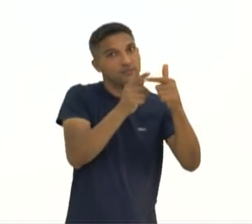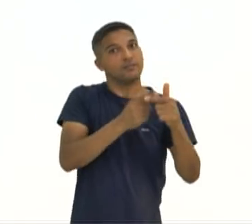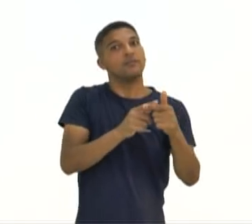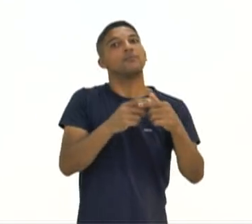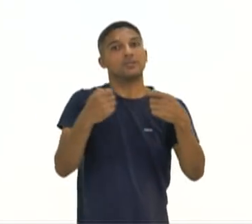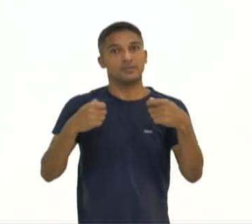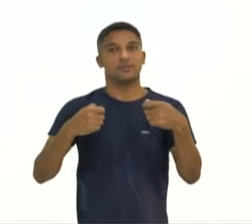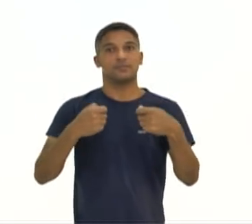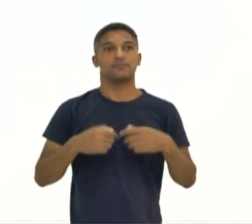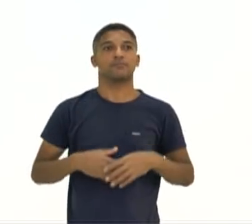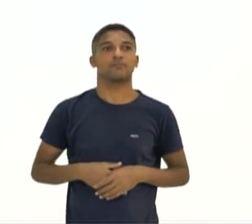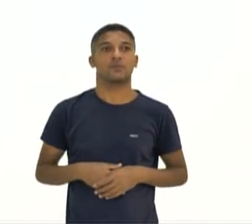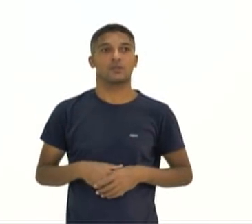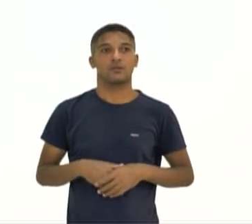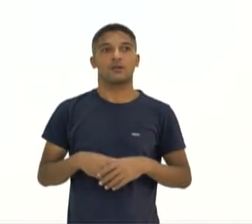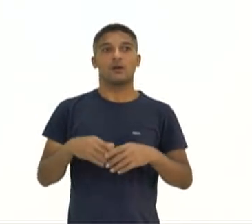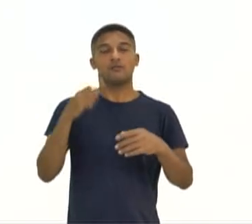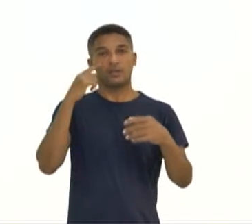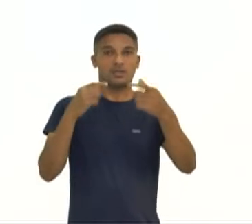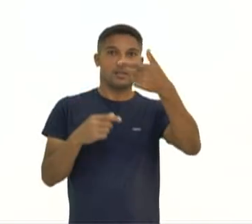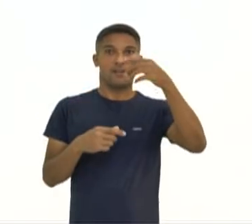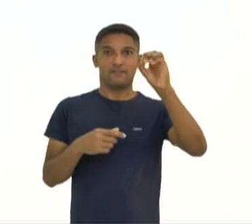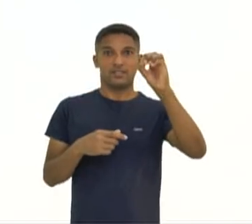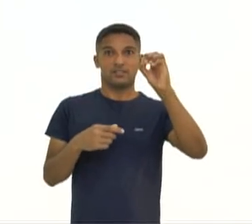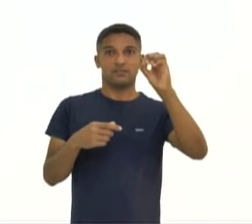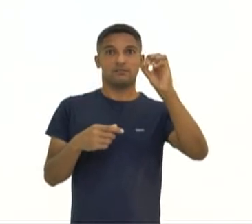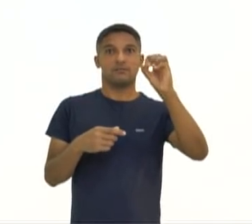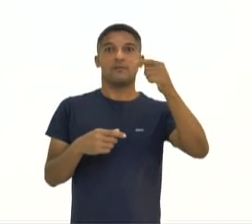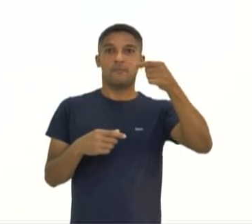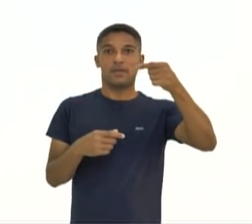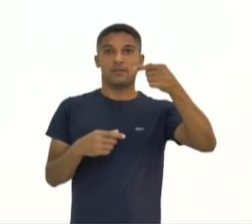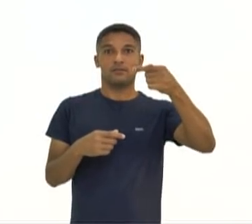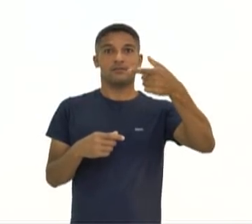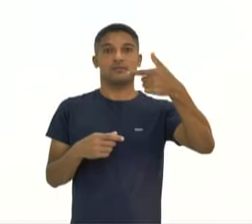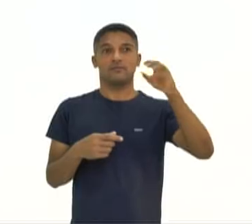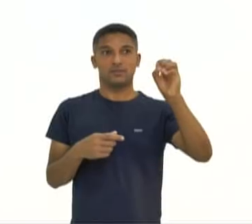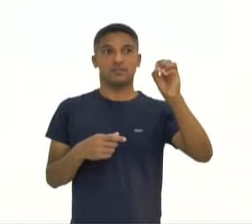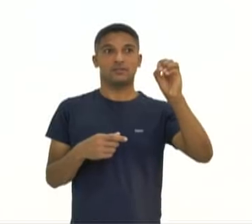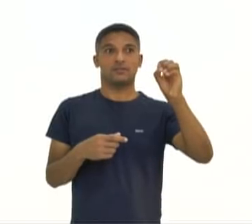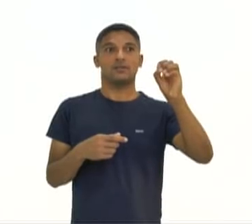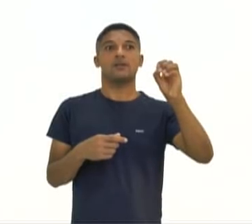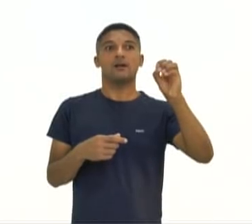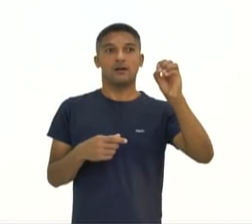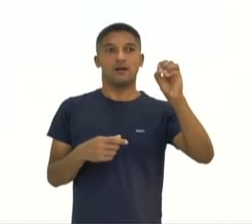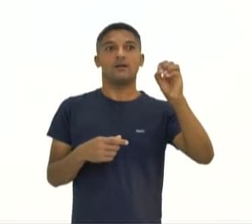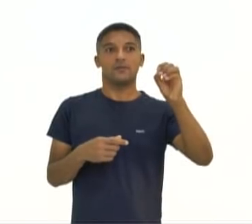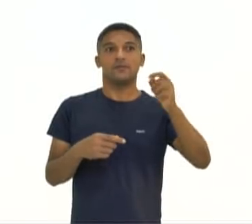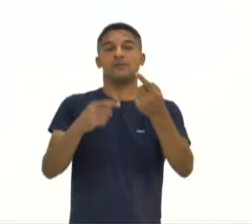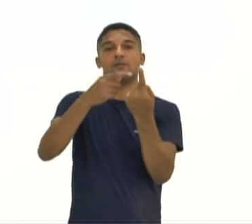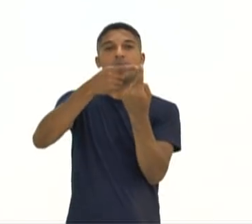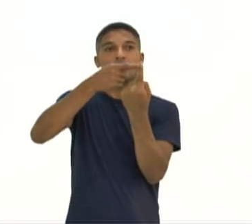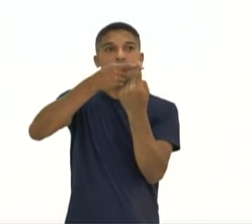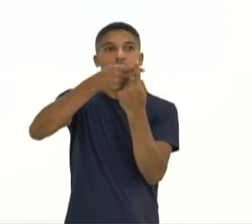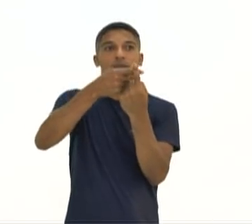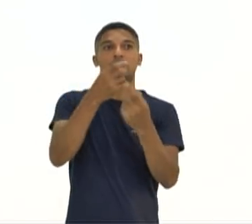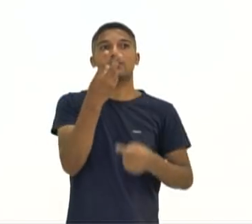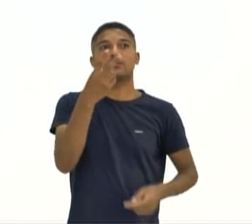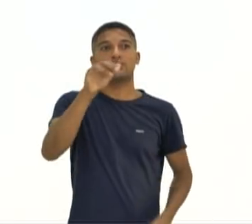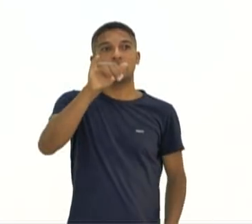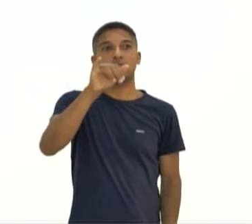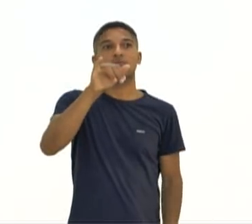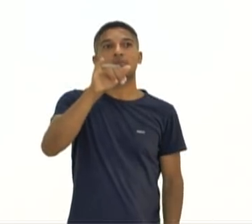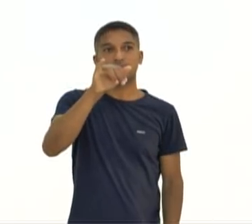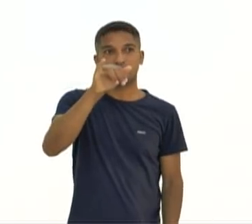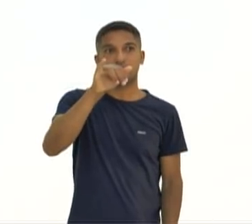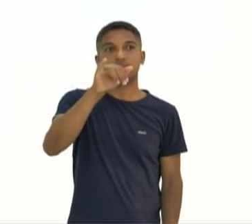que pôr um outro 20 para ele diminuir, né? Então, 20 menos 20 mais